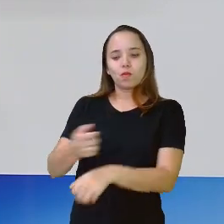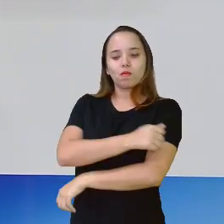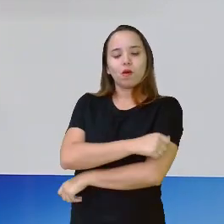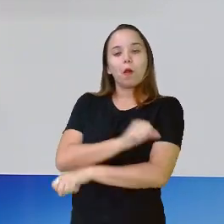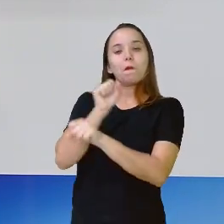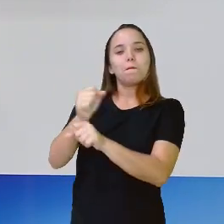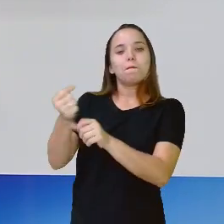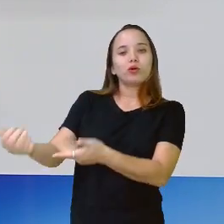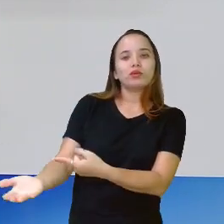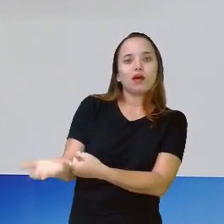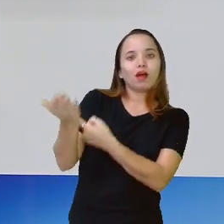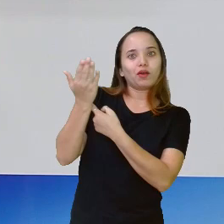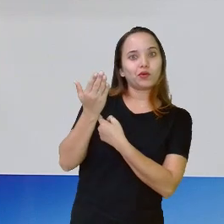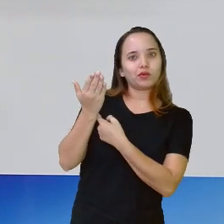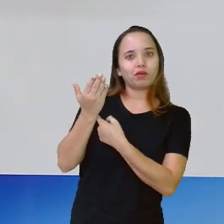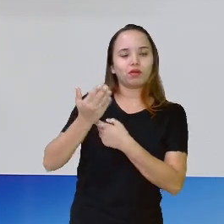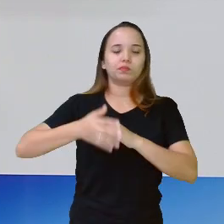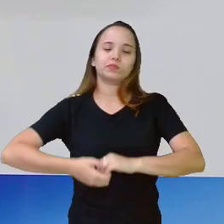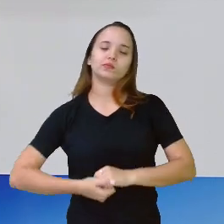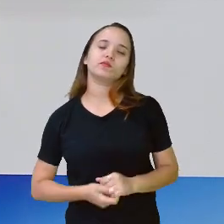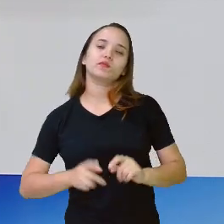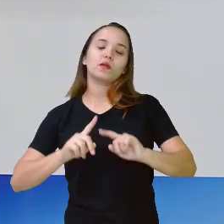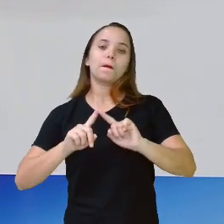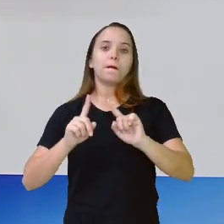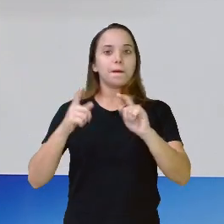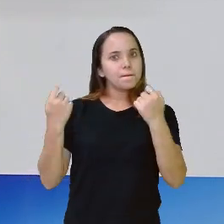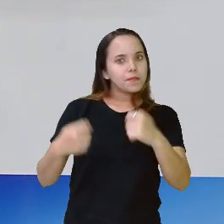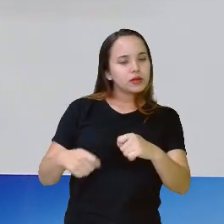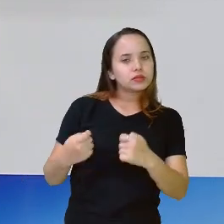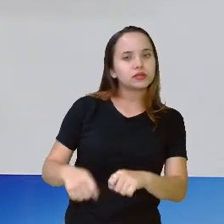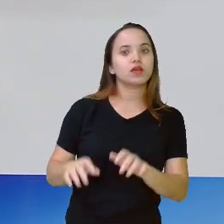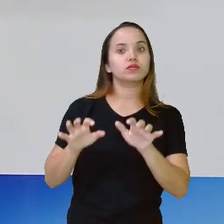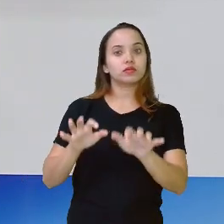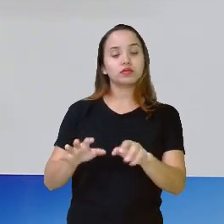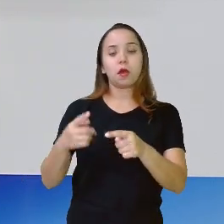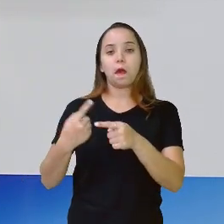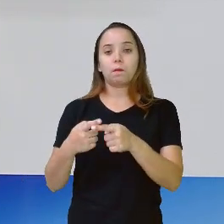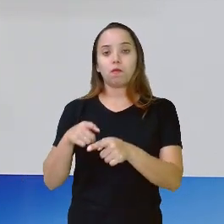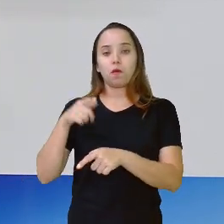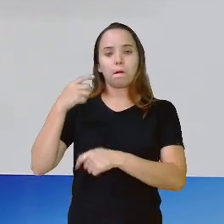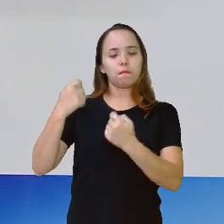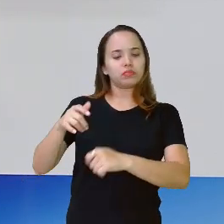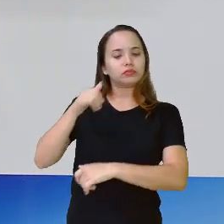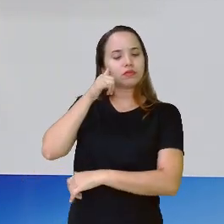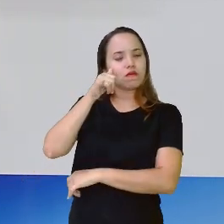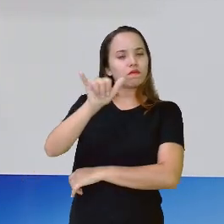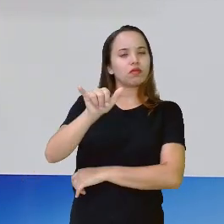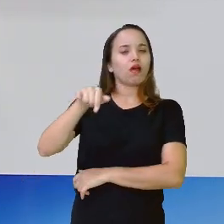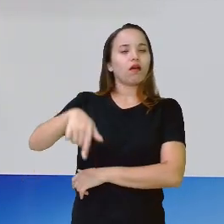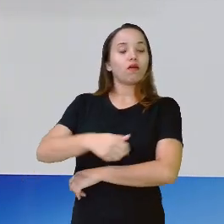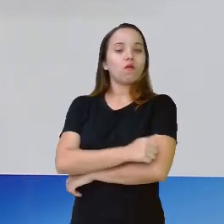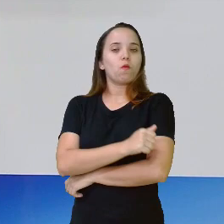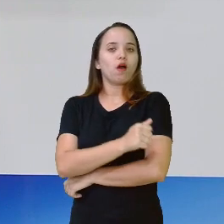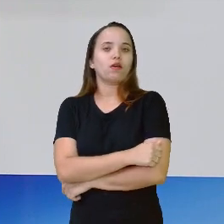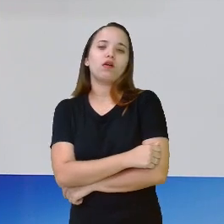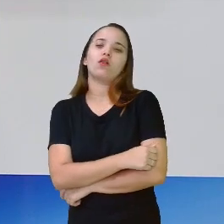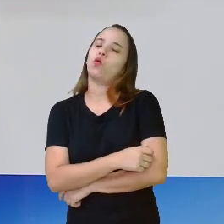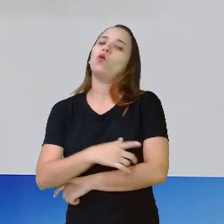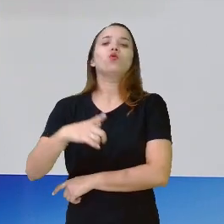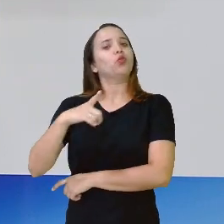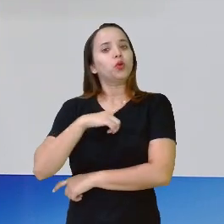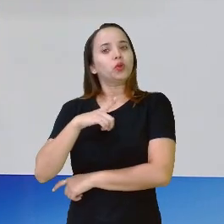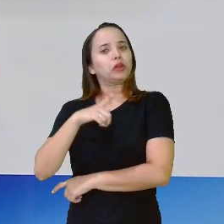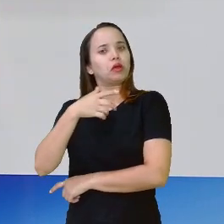não ficar fazendo com que esse estudante ele tenha voz e esse outro não